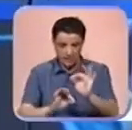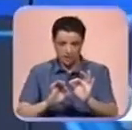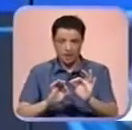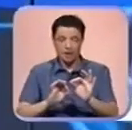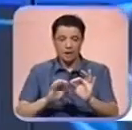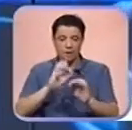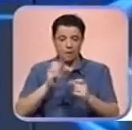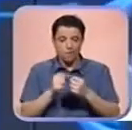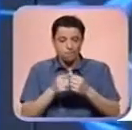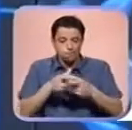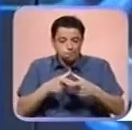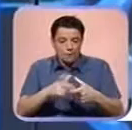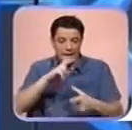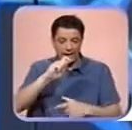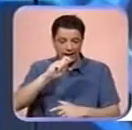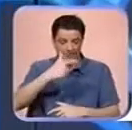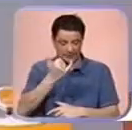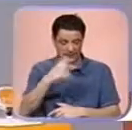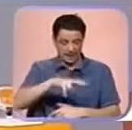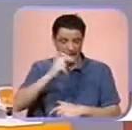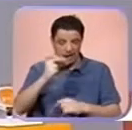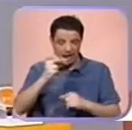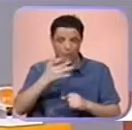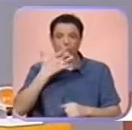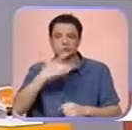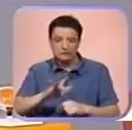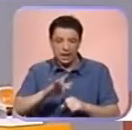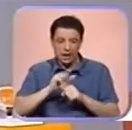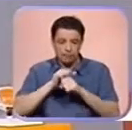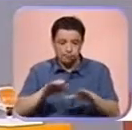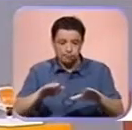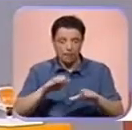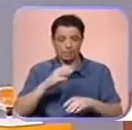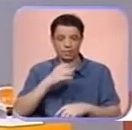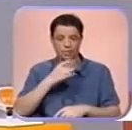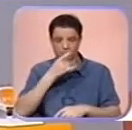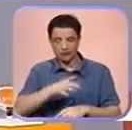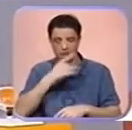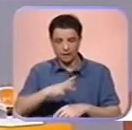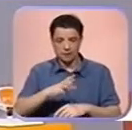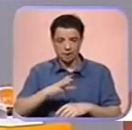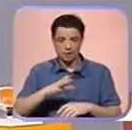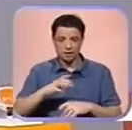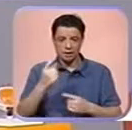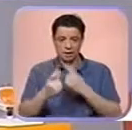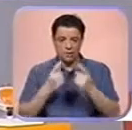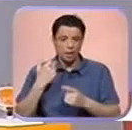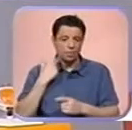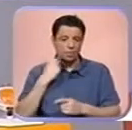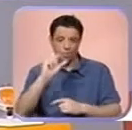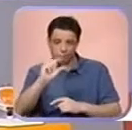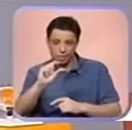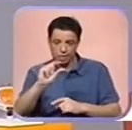da retina, no edema, que os vasos estão a deixar passar para as... Porque estou aqui a ver pontos minúsculos, não é? Os pontos minúsculos